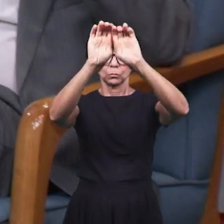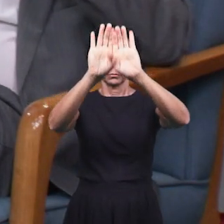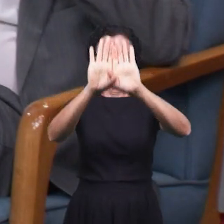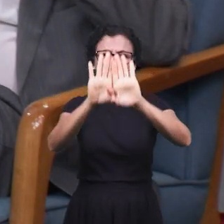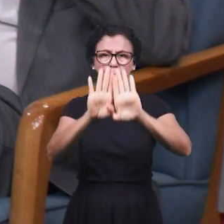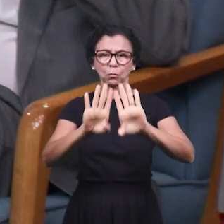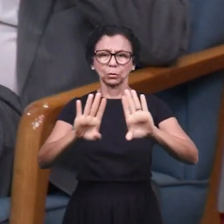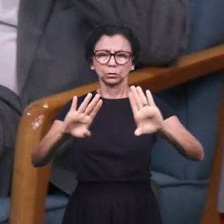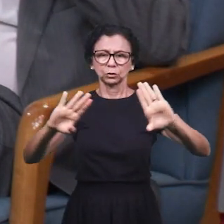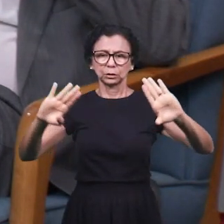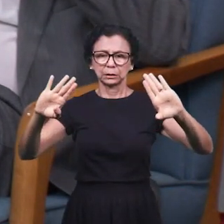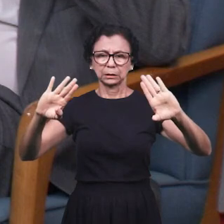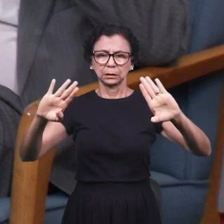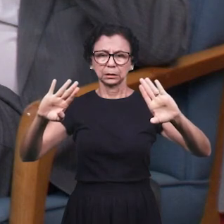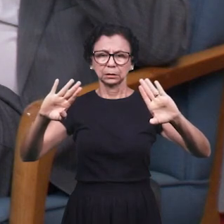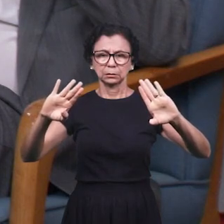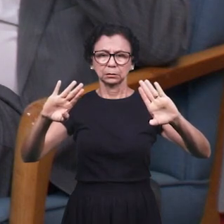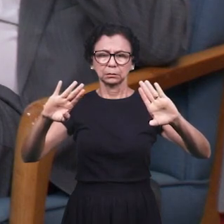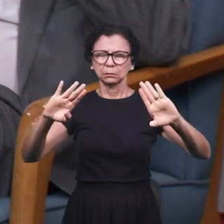invisível.